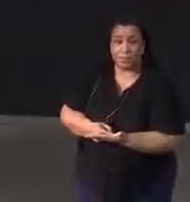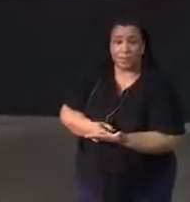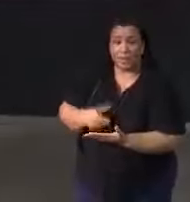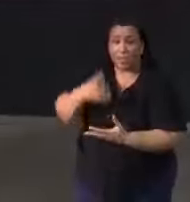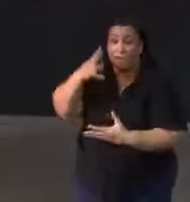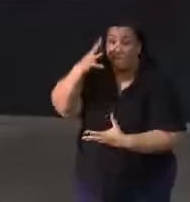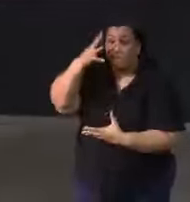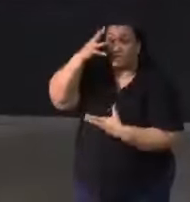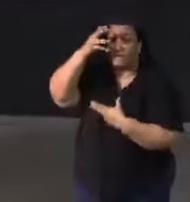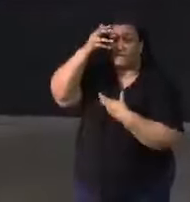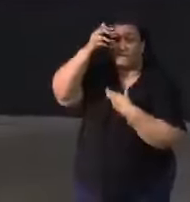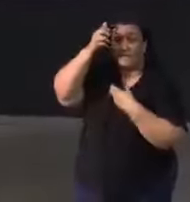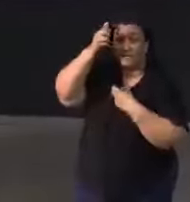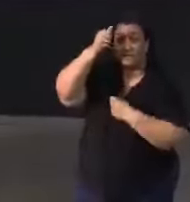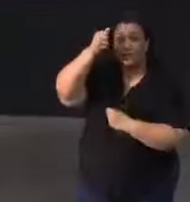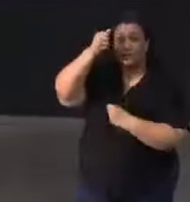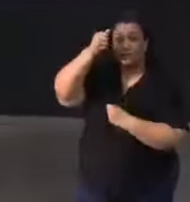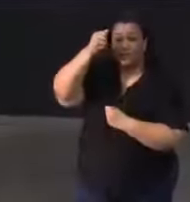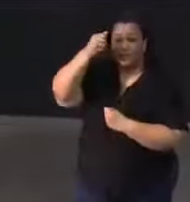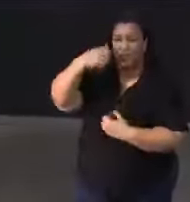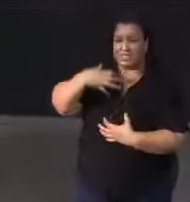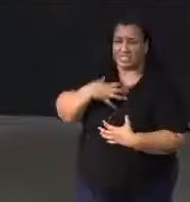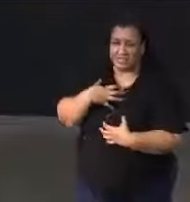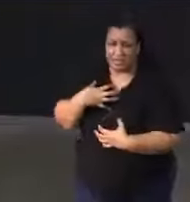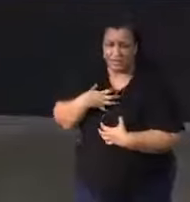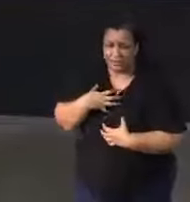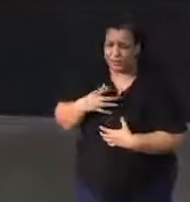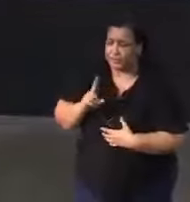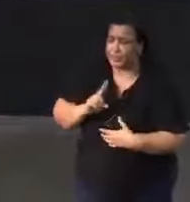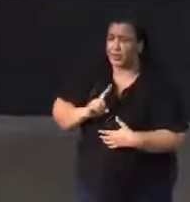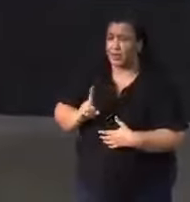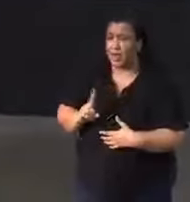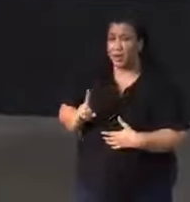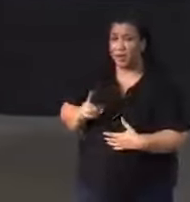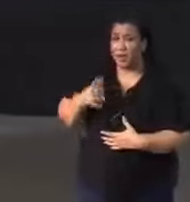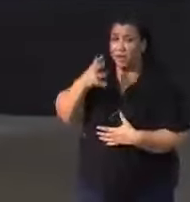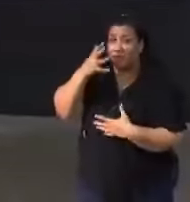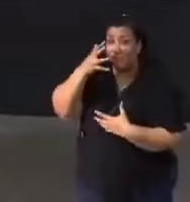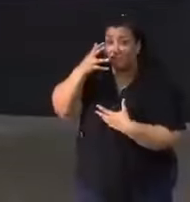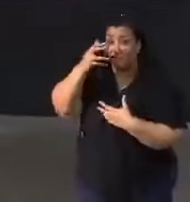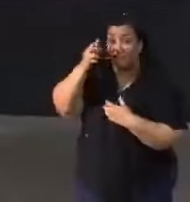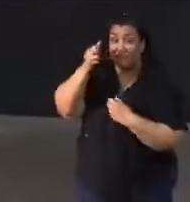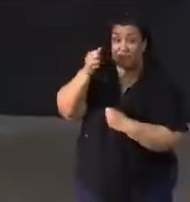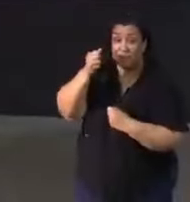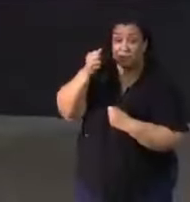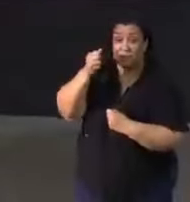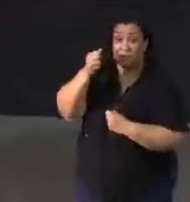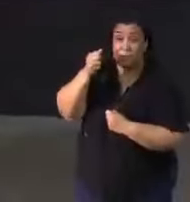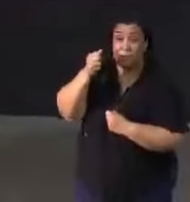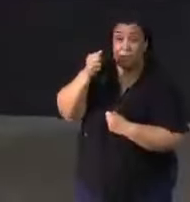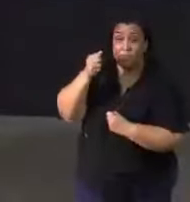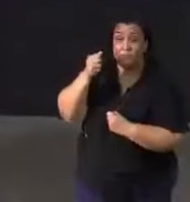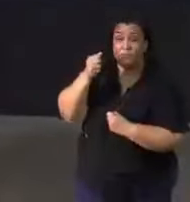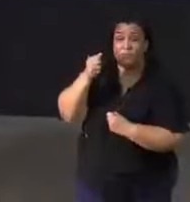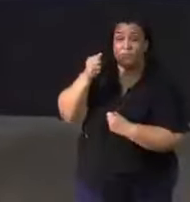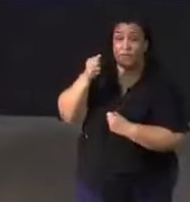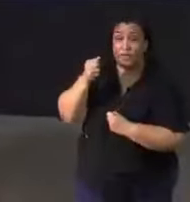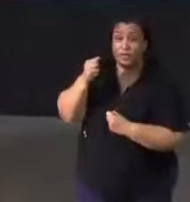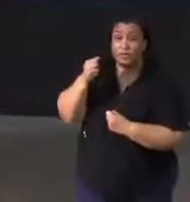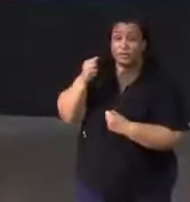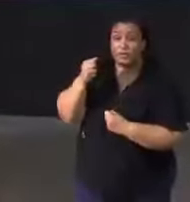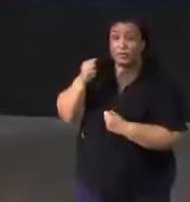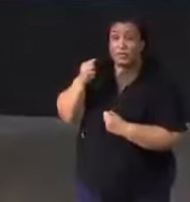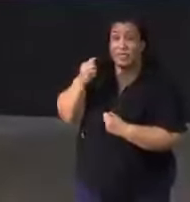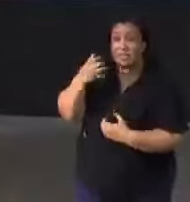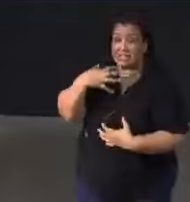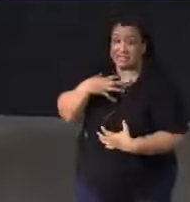fé não tem a ver com sentir, porque se a fé tem a ver com sentir,